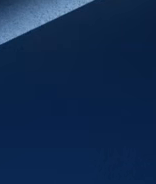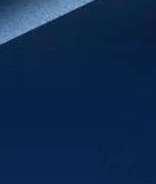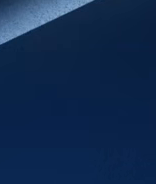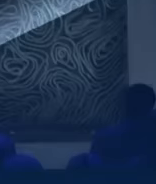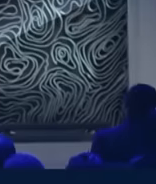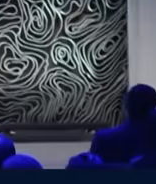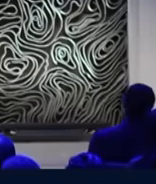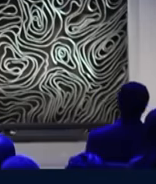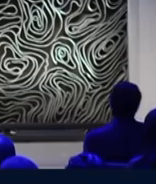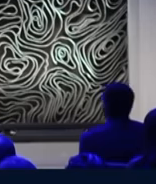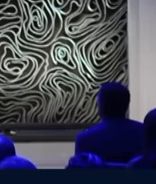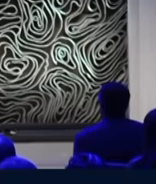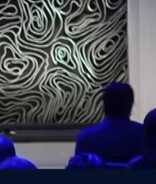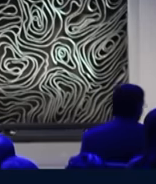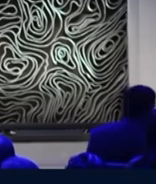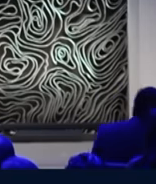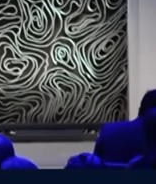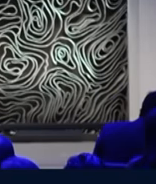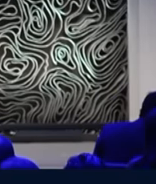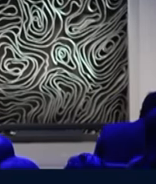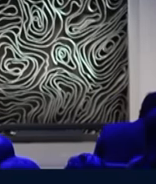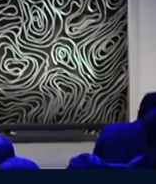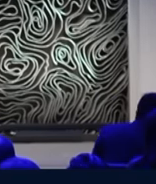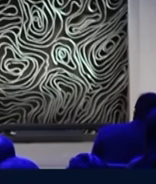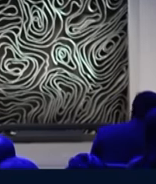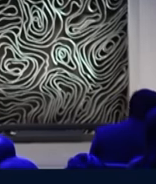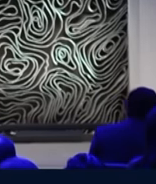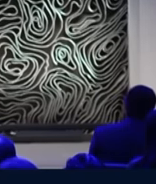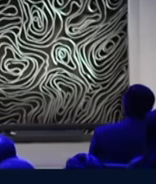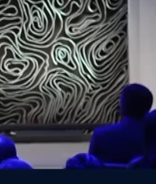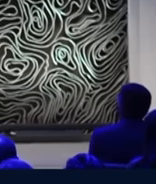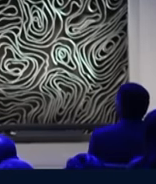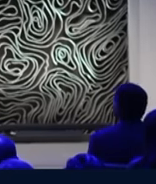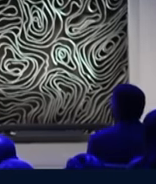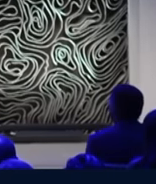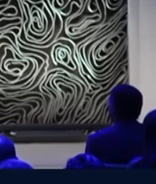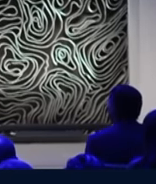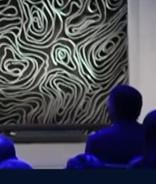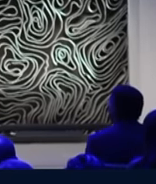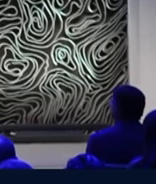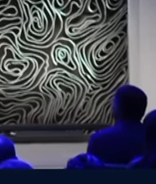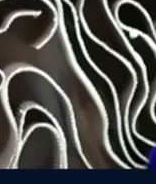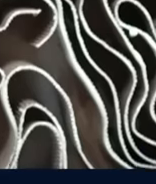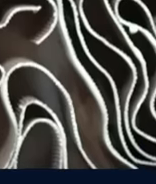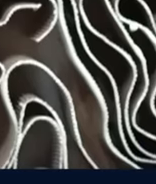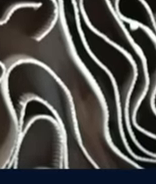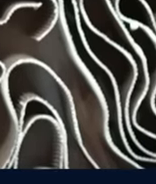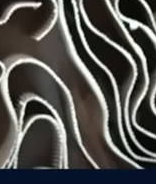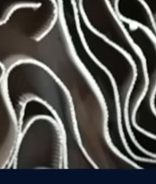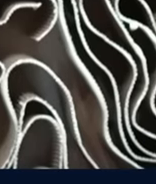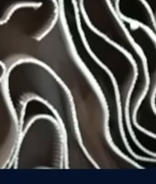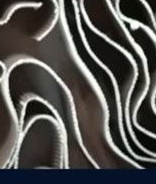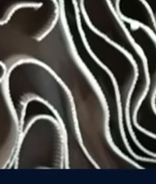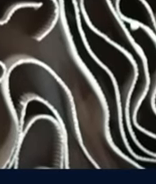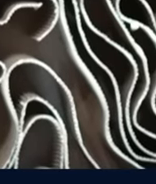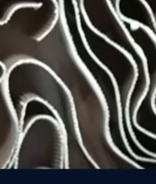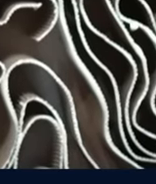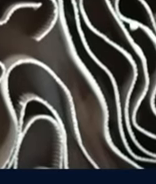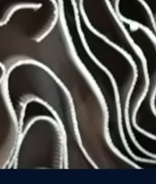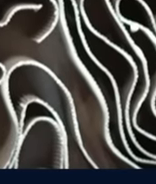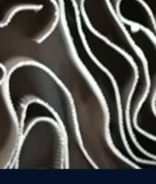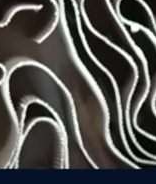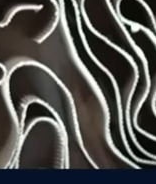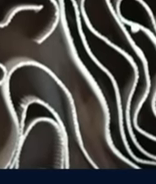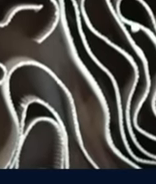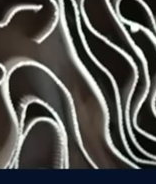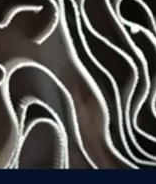bom antes de tudo bom dia e obrigado a todos pela presença de mais um evento aqui do BTG e mais uma honra de estar aqui com o ministro da fazenda que tem